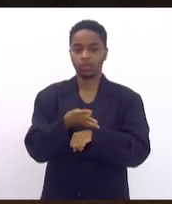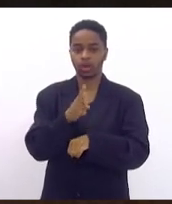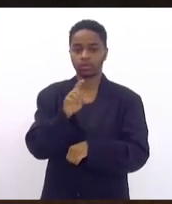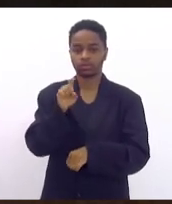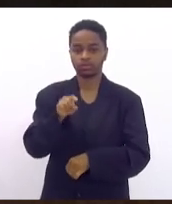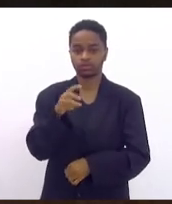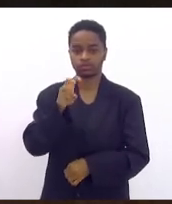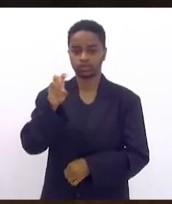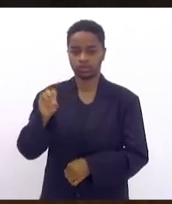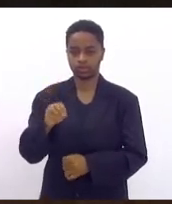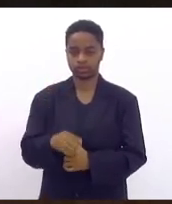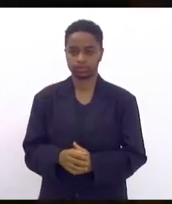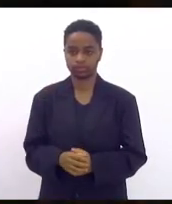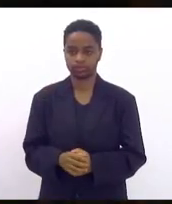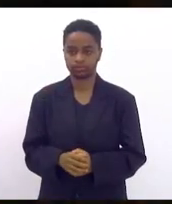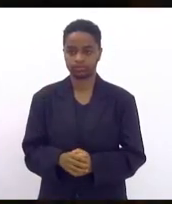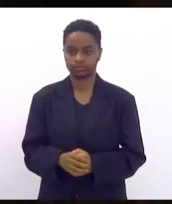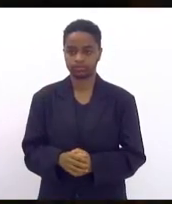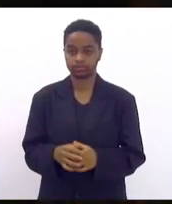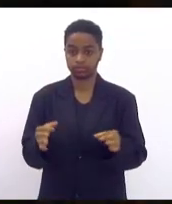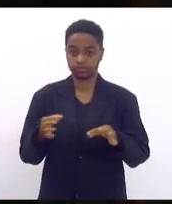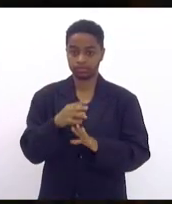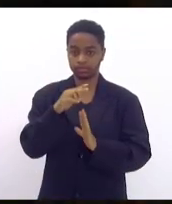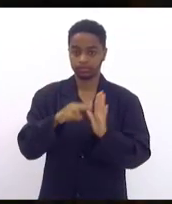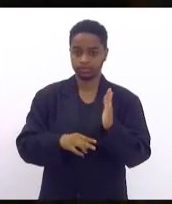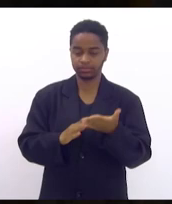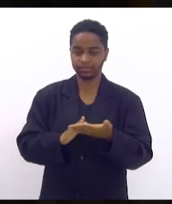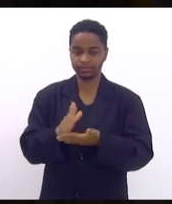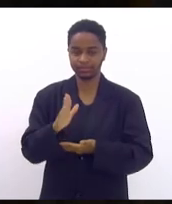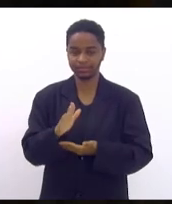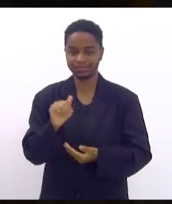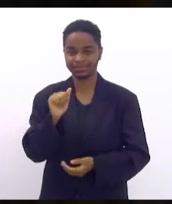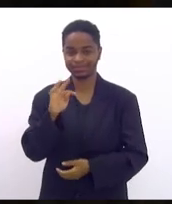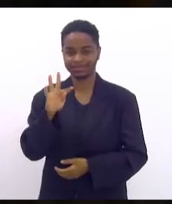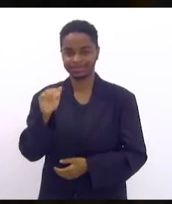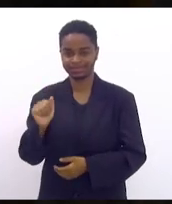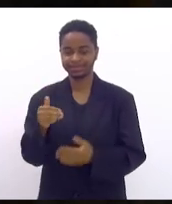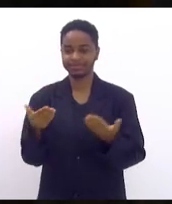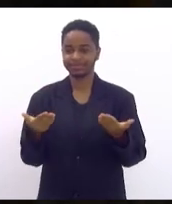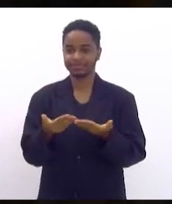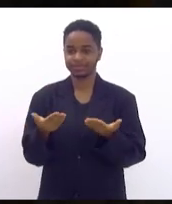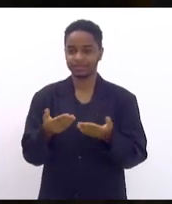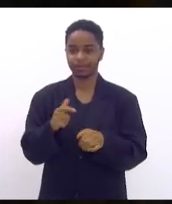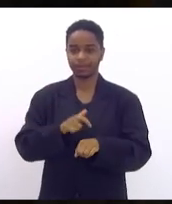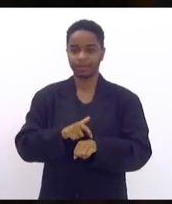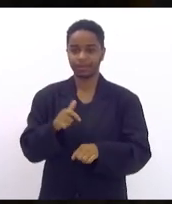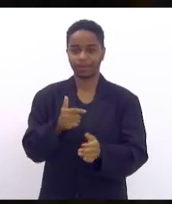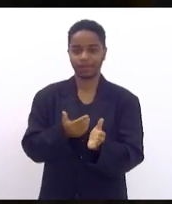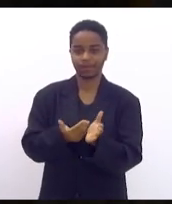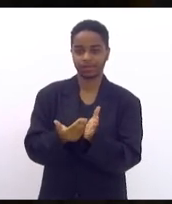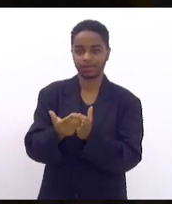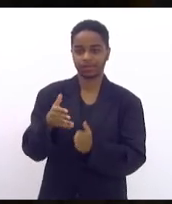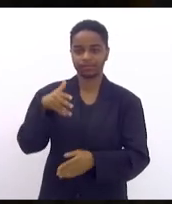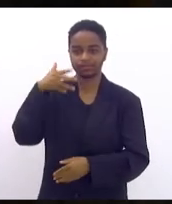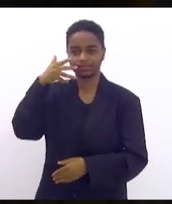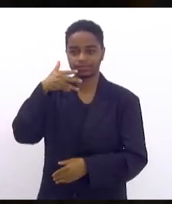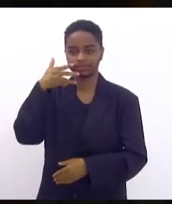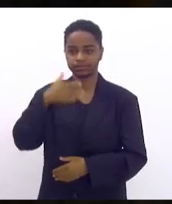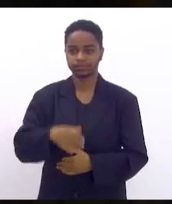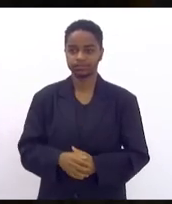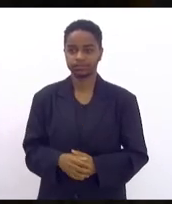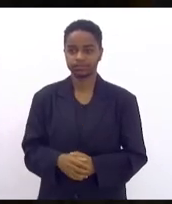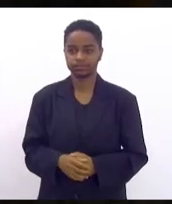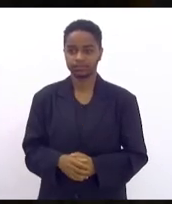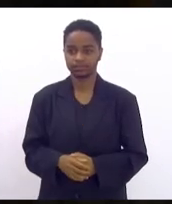minutos. Lida e aprovada a ata, passa-se ao expediente inicial.